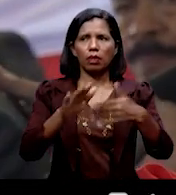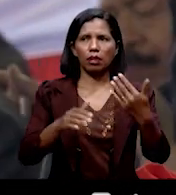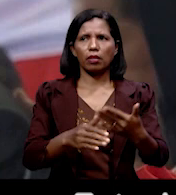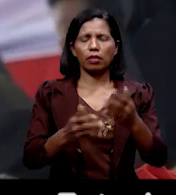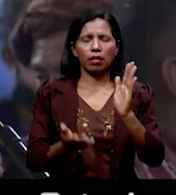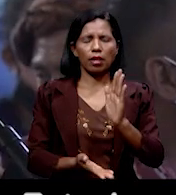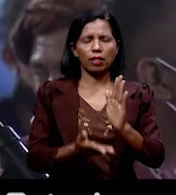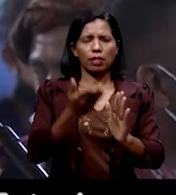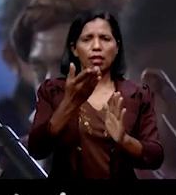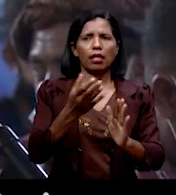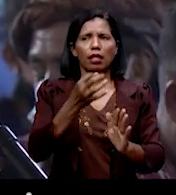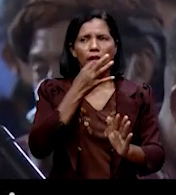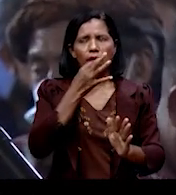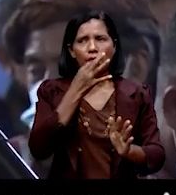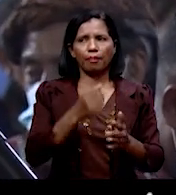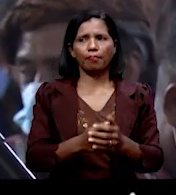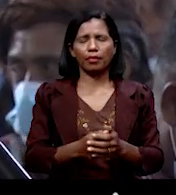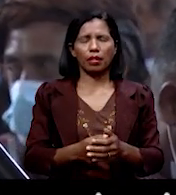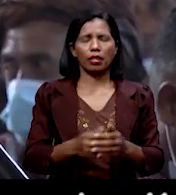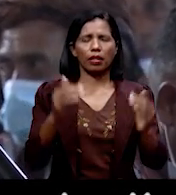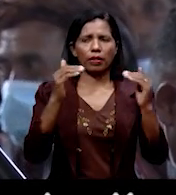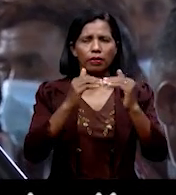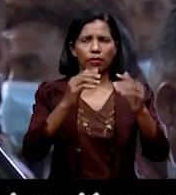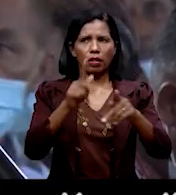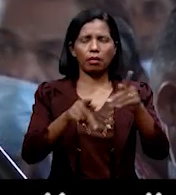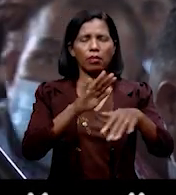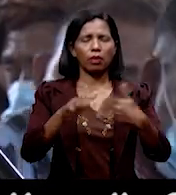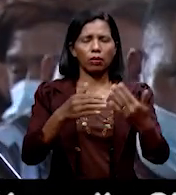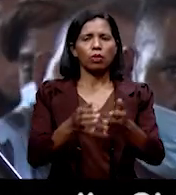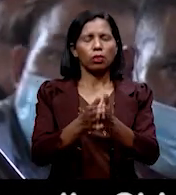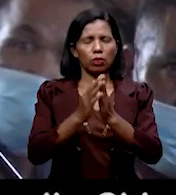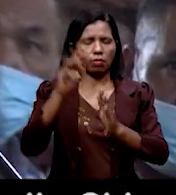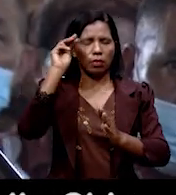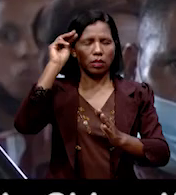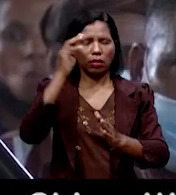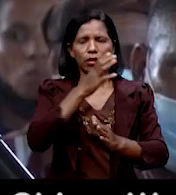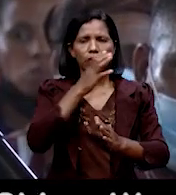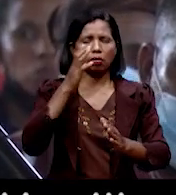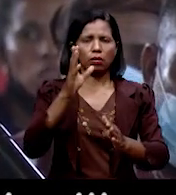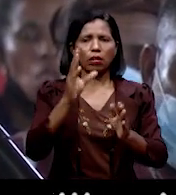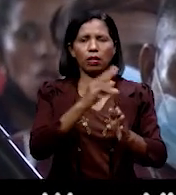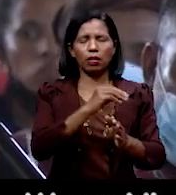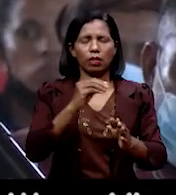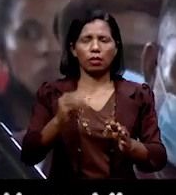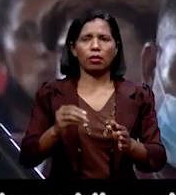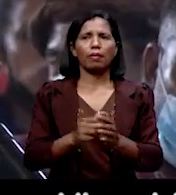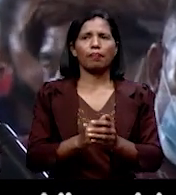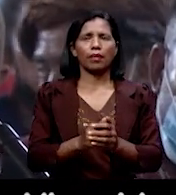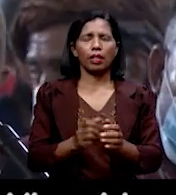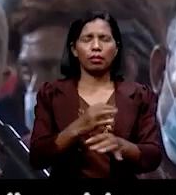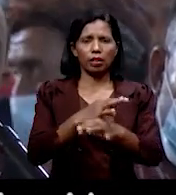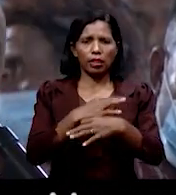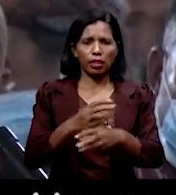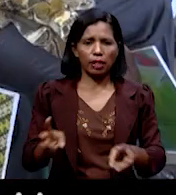aihan. Durante diálogo ne comunidade sira husu ba Ministério Agricultura no Pescas, atu hadia irrigação sir ne